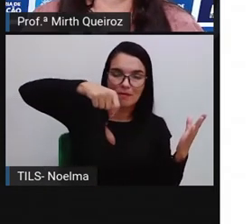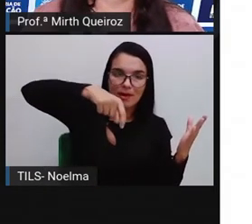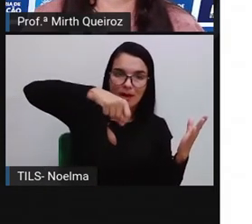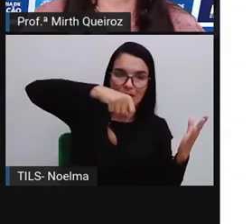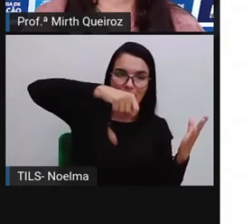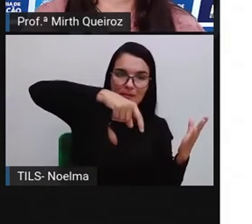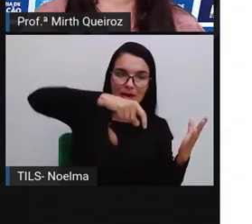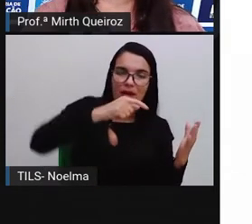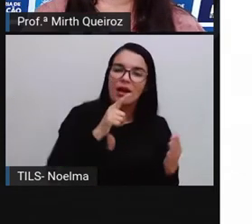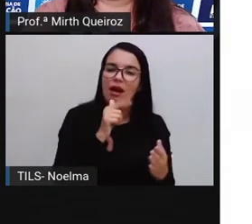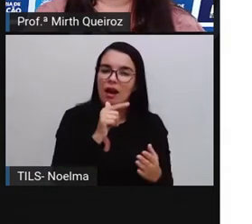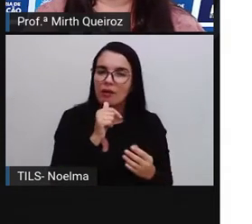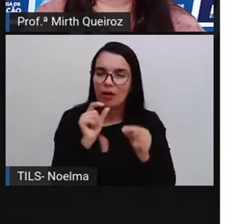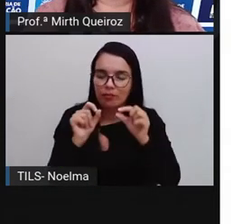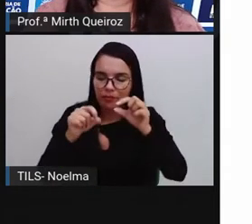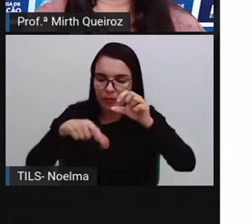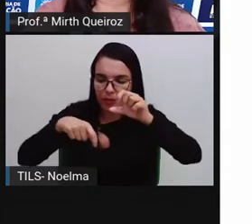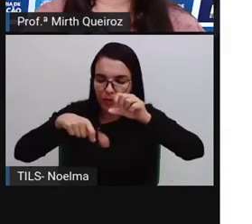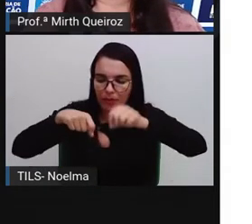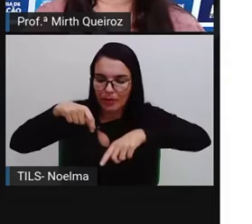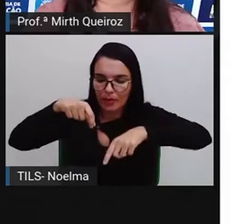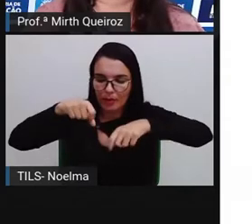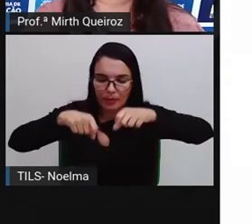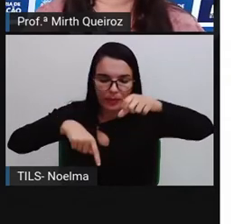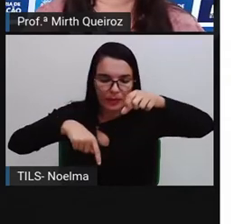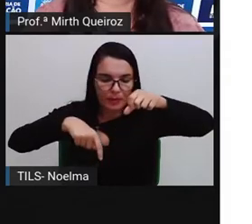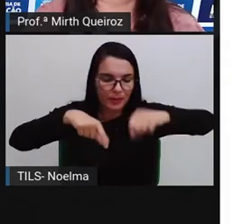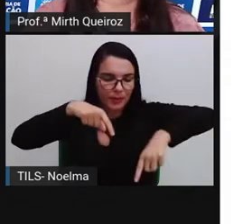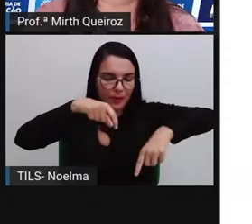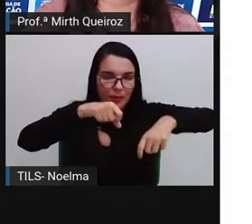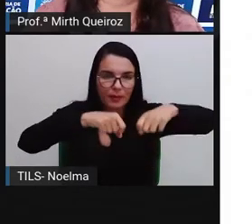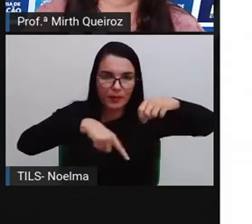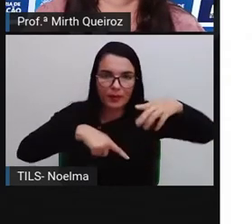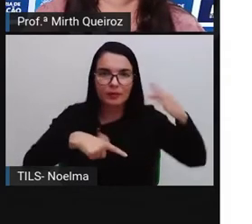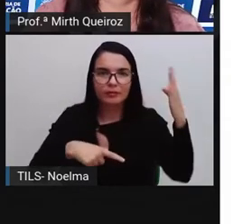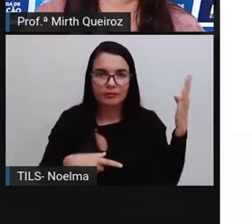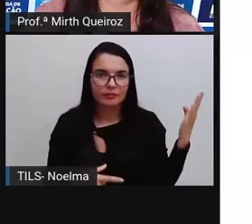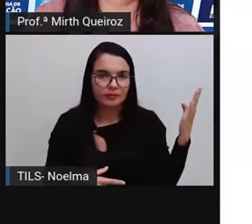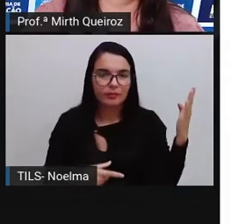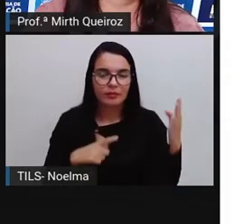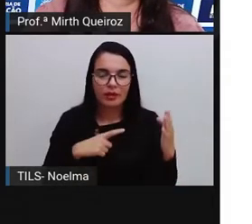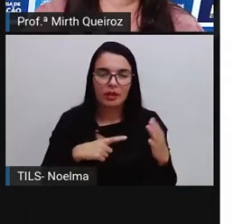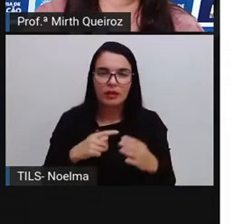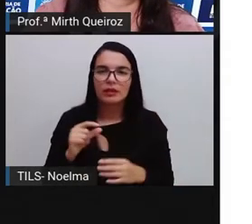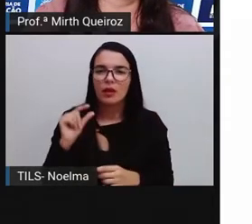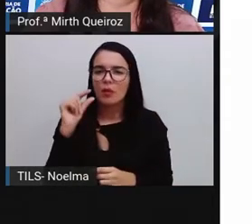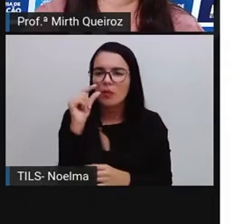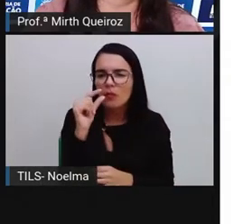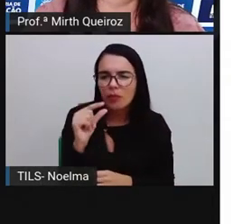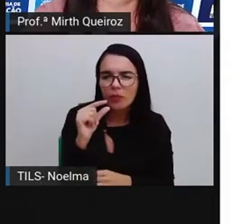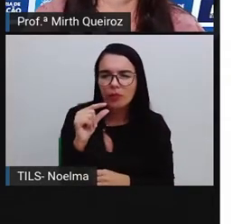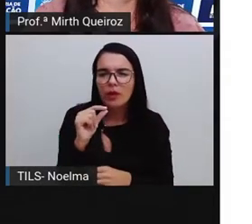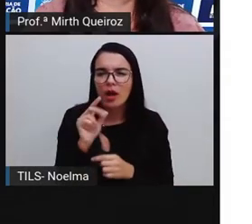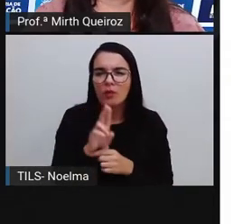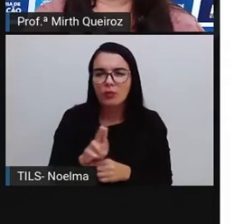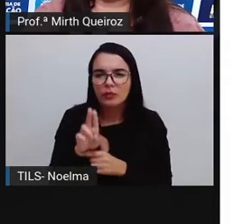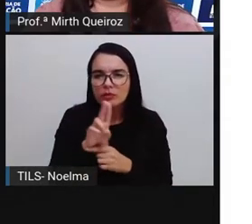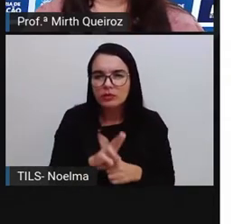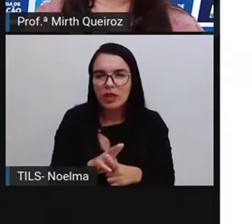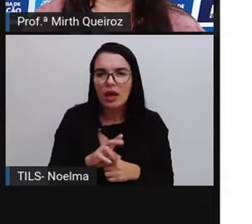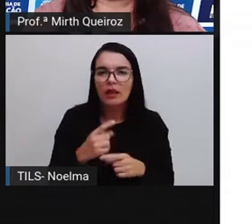exemplos um a irrigação por gotejamento que é o princípio desse método é utilizar uma quantidade mínima de água né